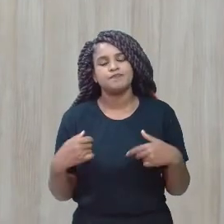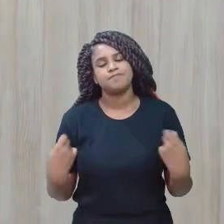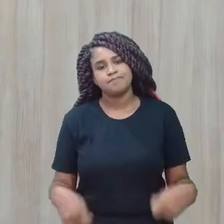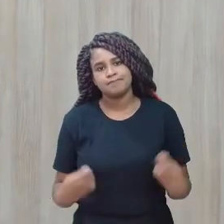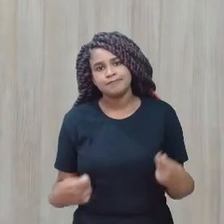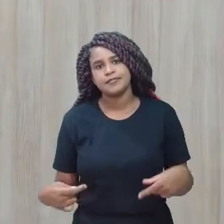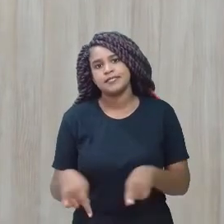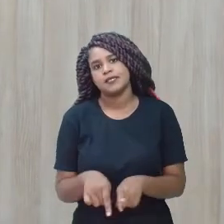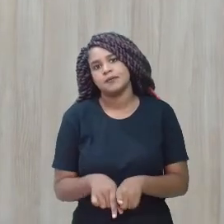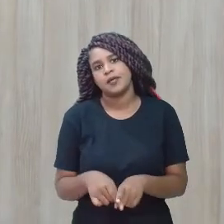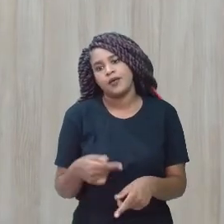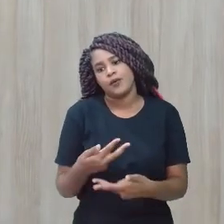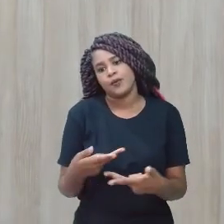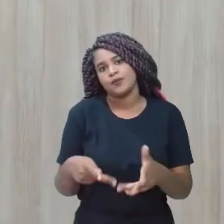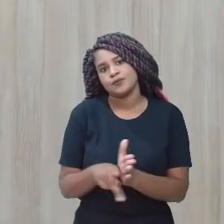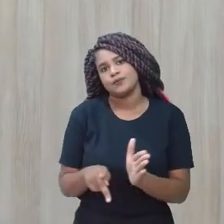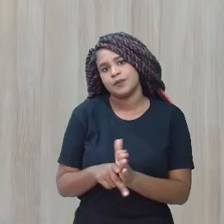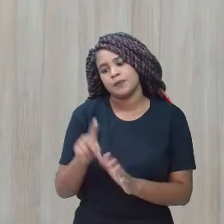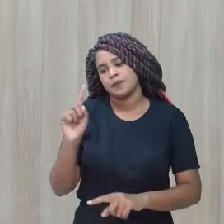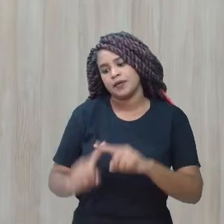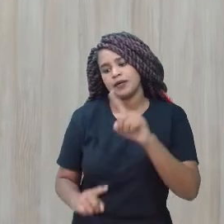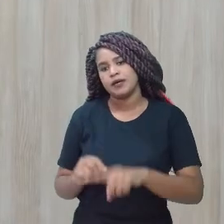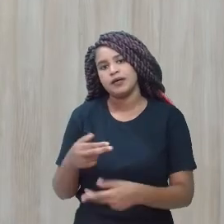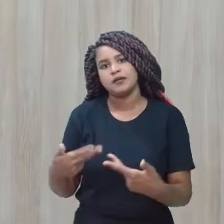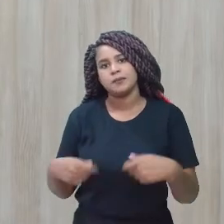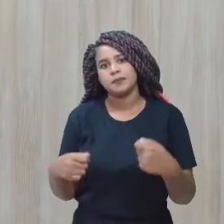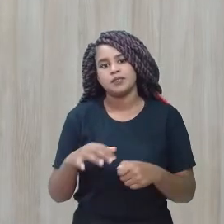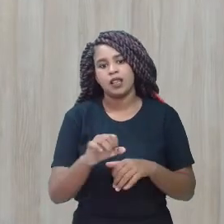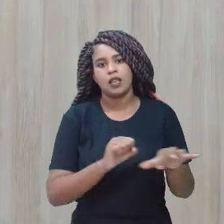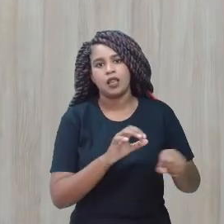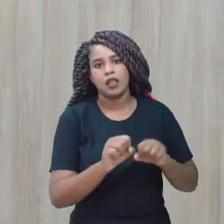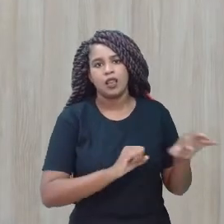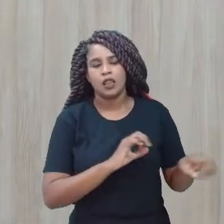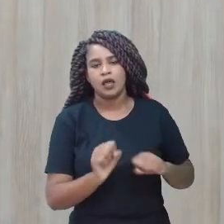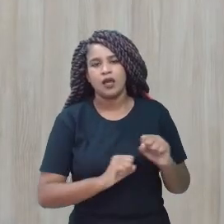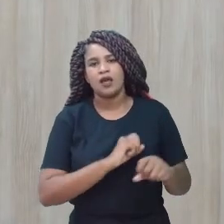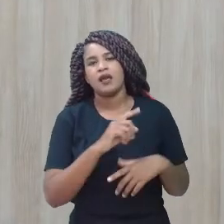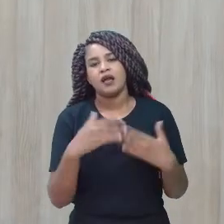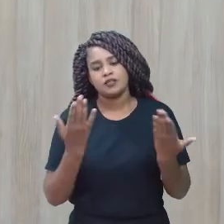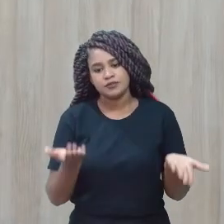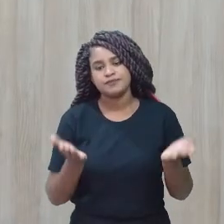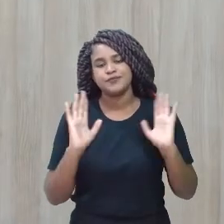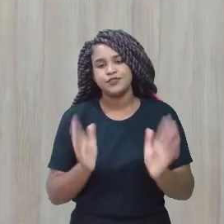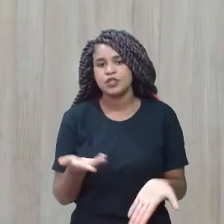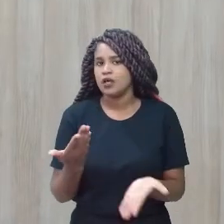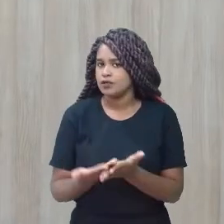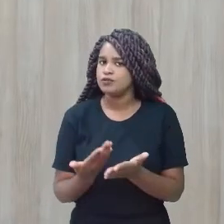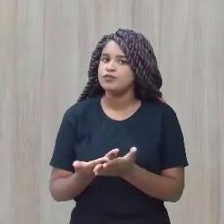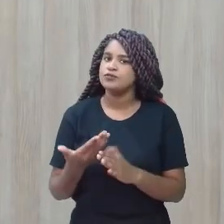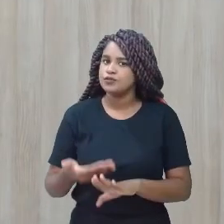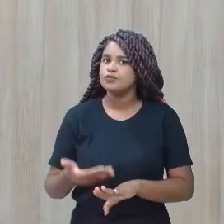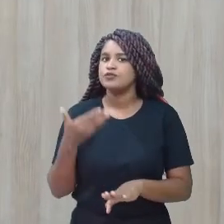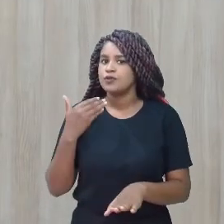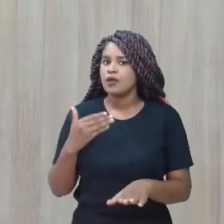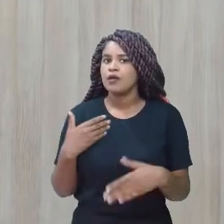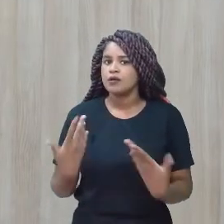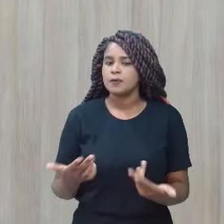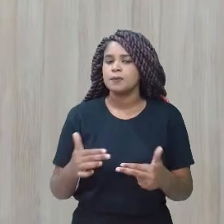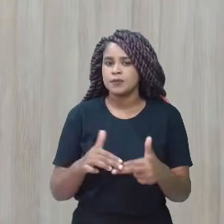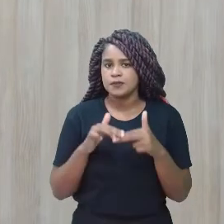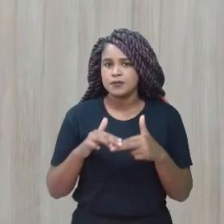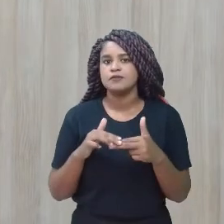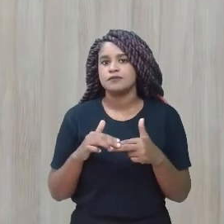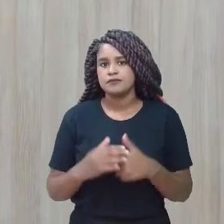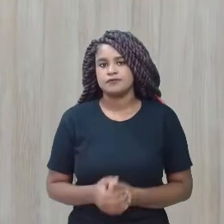ali, os combustíveis fósseis, essas coisas todas que a gente já estudou aí, né, em aulas anteriores e causa o